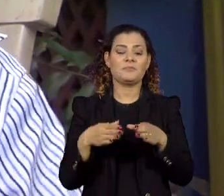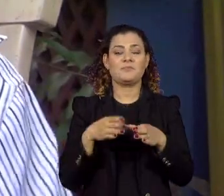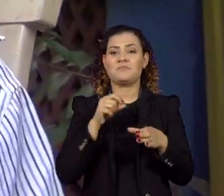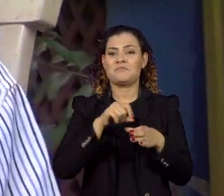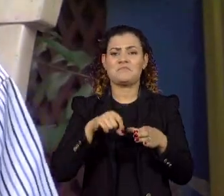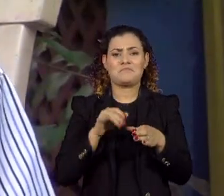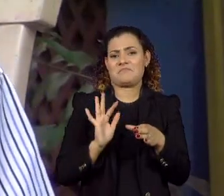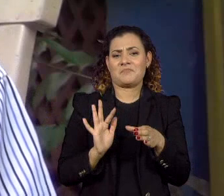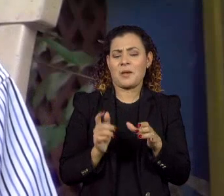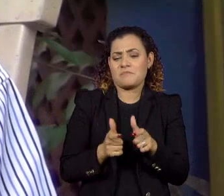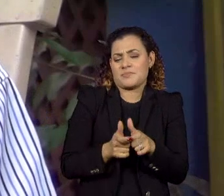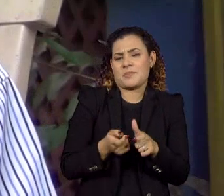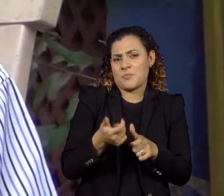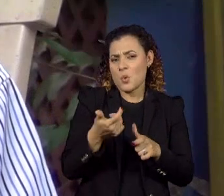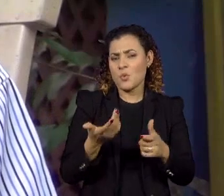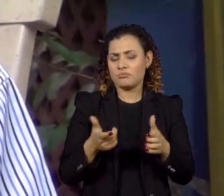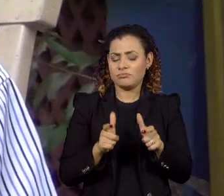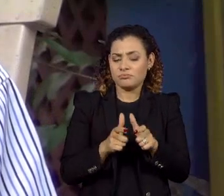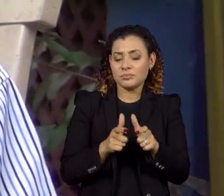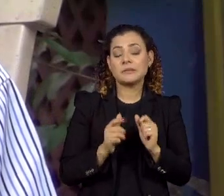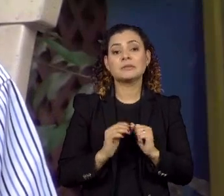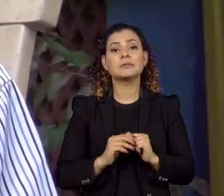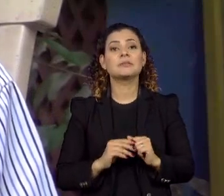grupo que